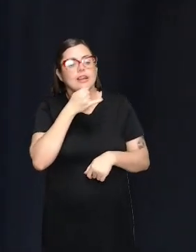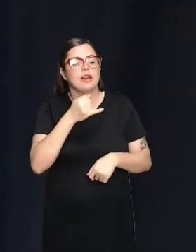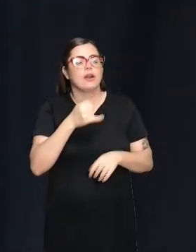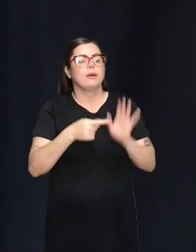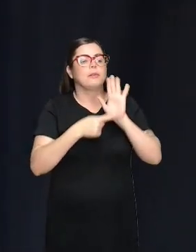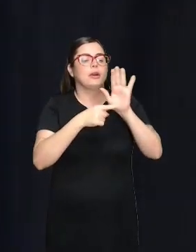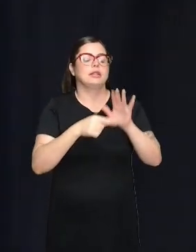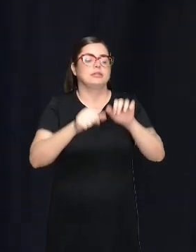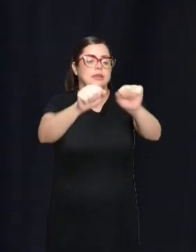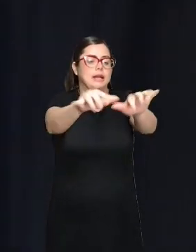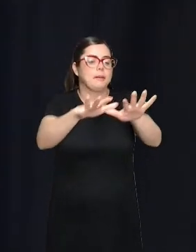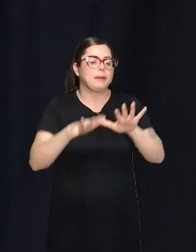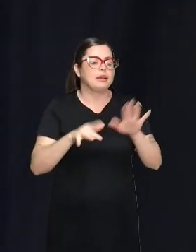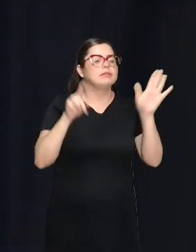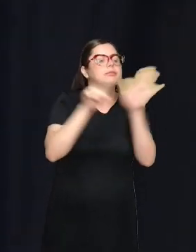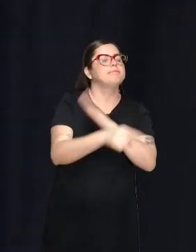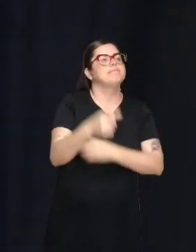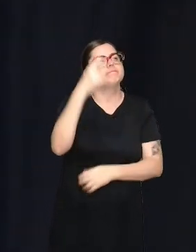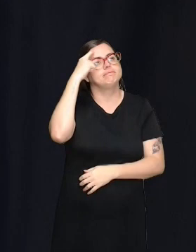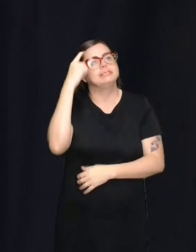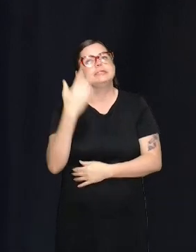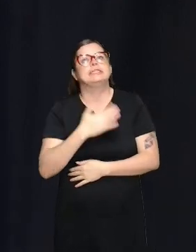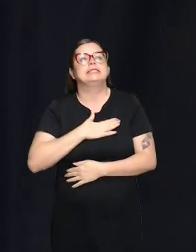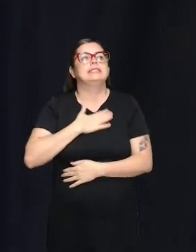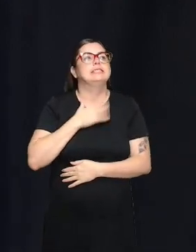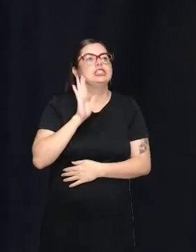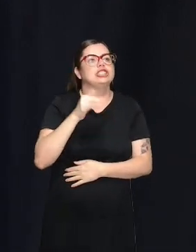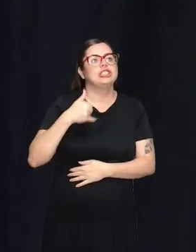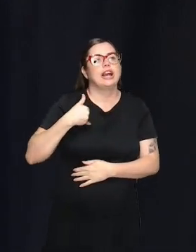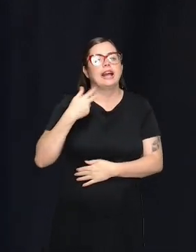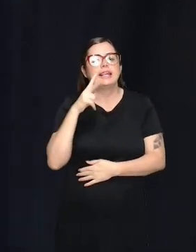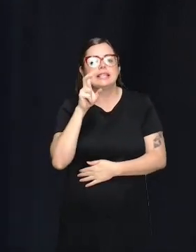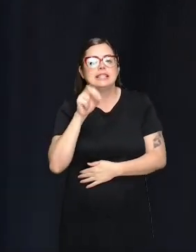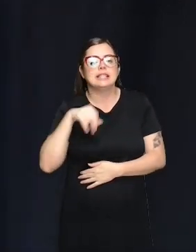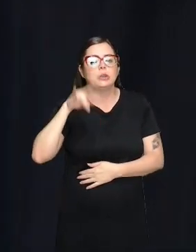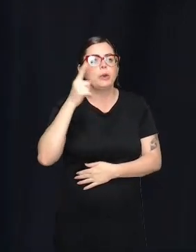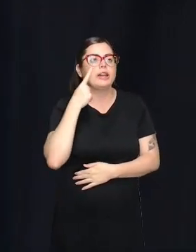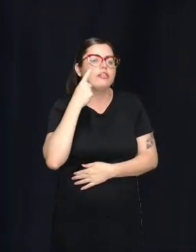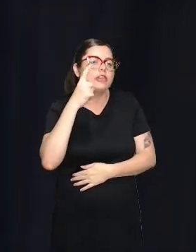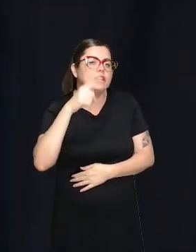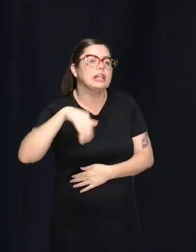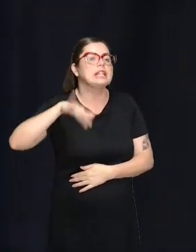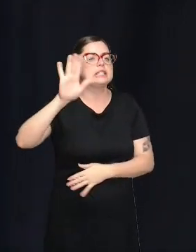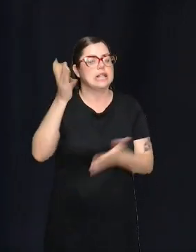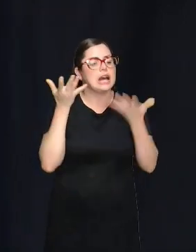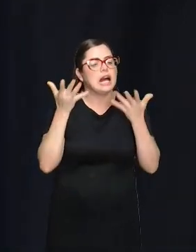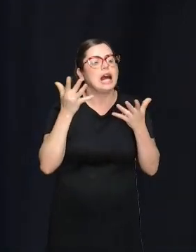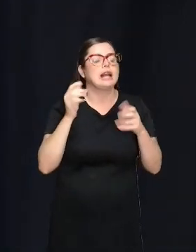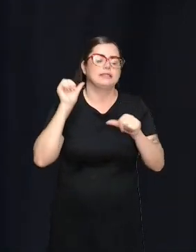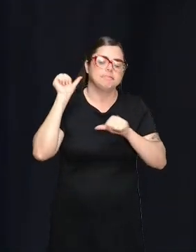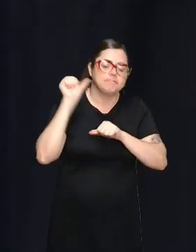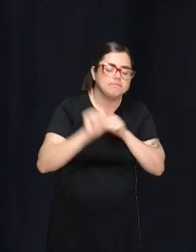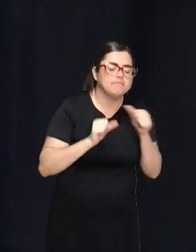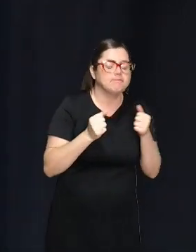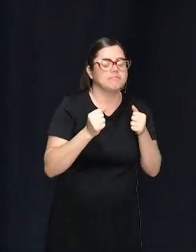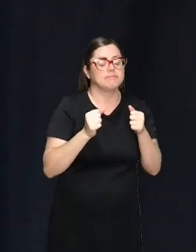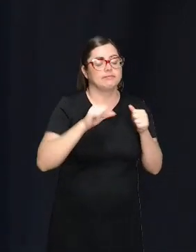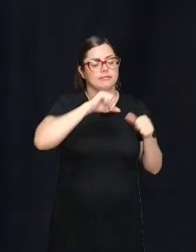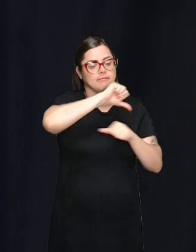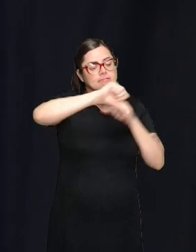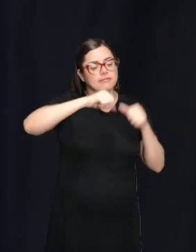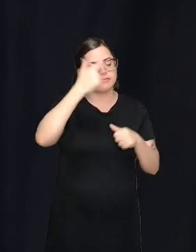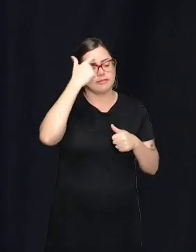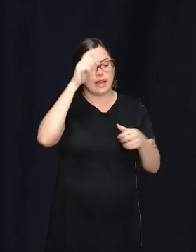plateia que pensou assim, putz, tenho mais de 50 anos, fiquei interessada, acho que preciso, né, dar uma agitada, aprender umas